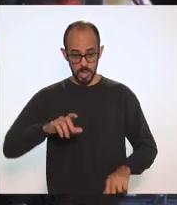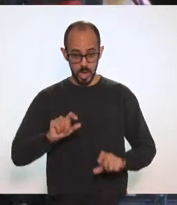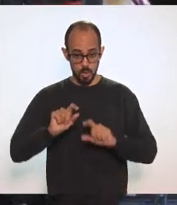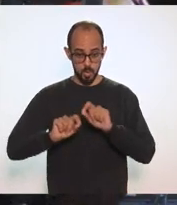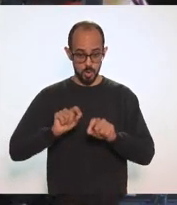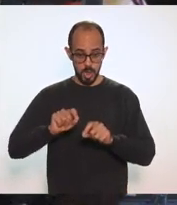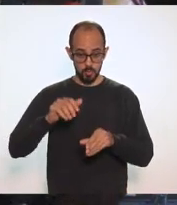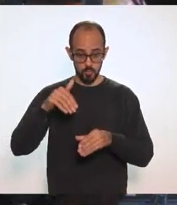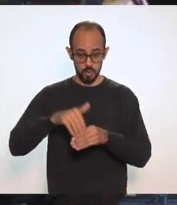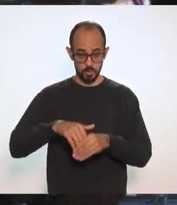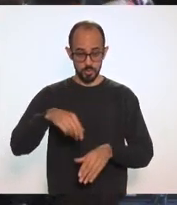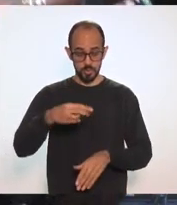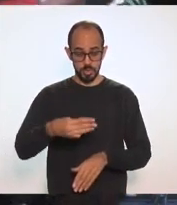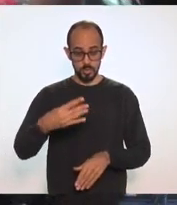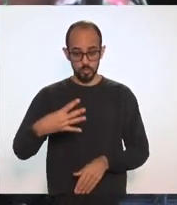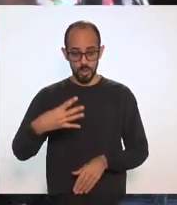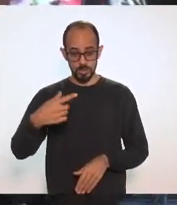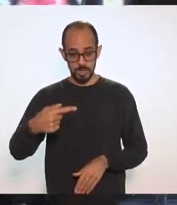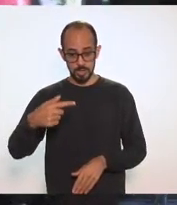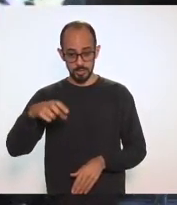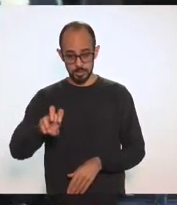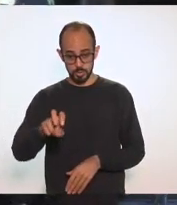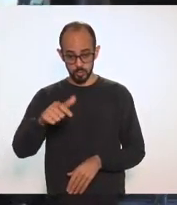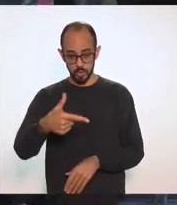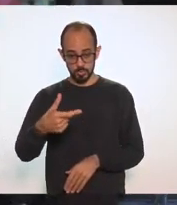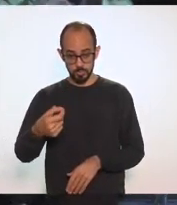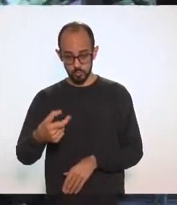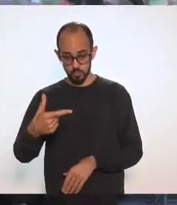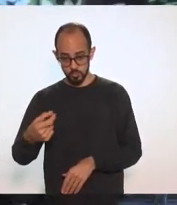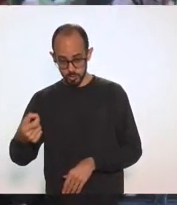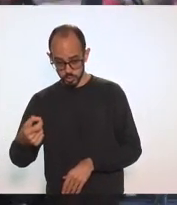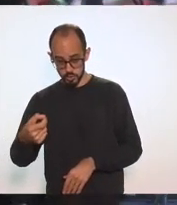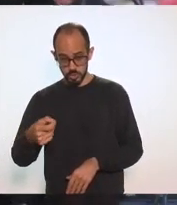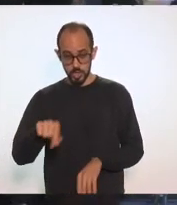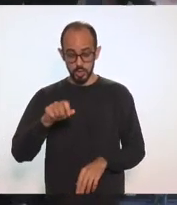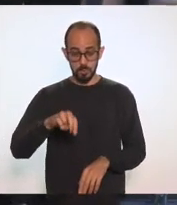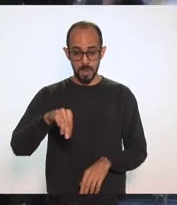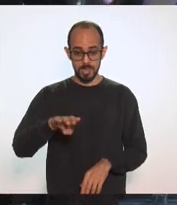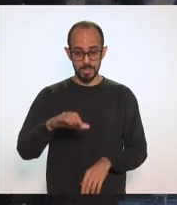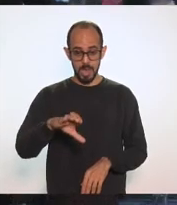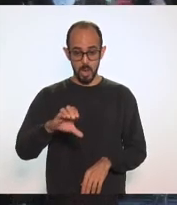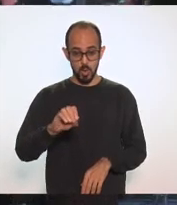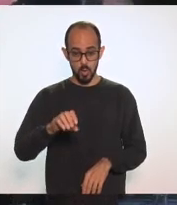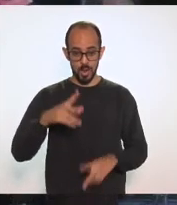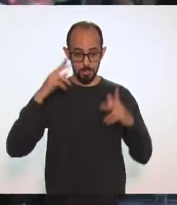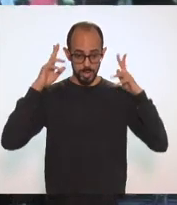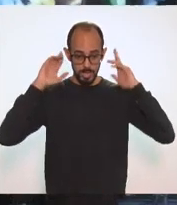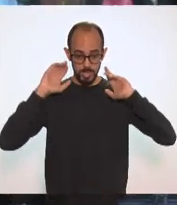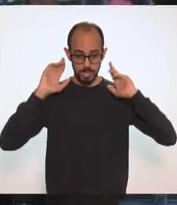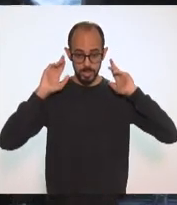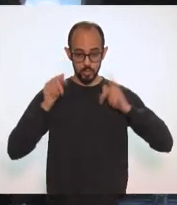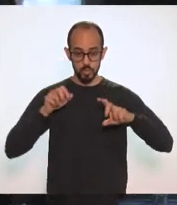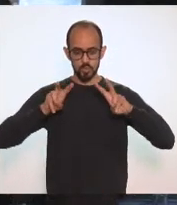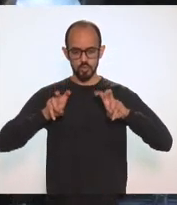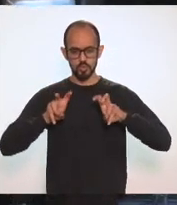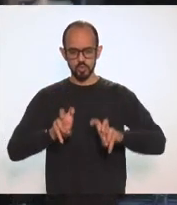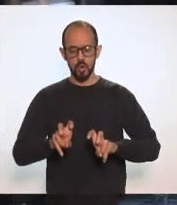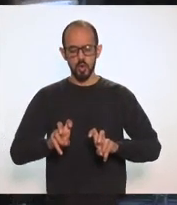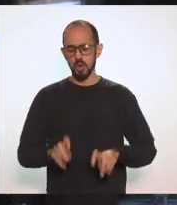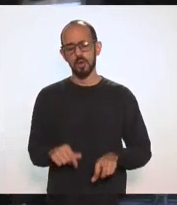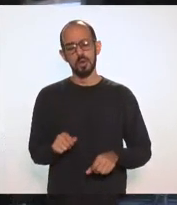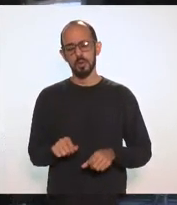projeto de lei 3475 de 2020, de autoria do deputado Marcelo Cabeleireiro, que dispõe sobre a instituição de um regime